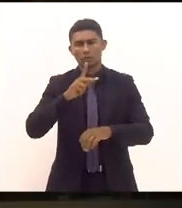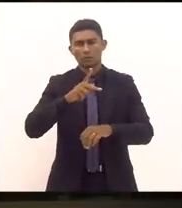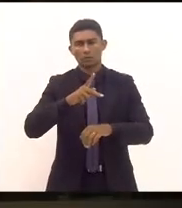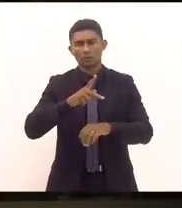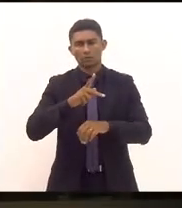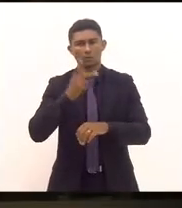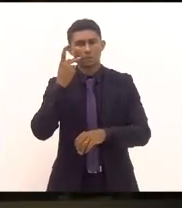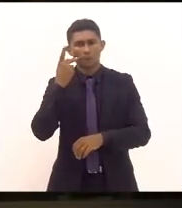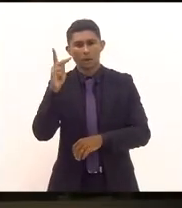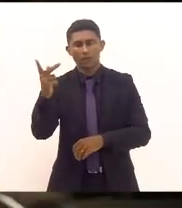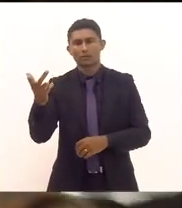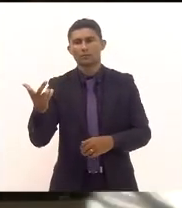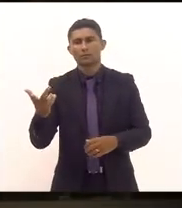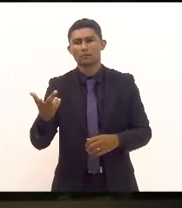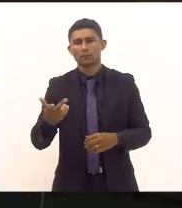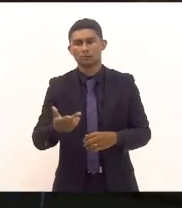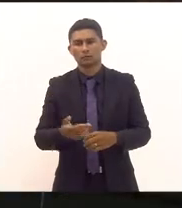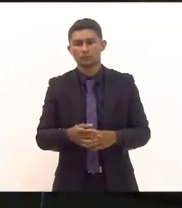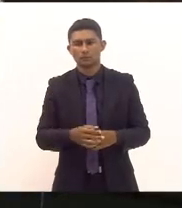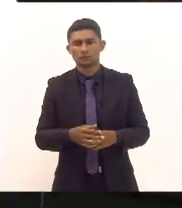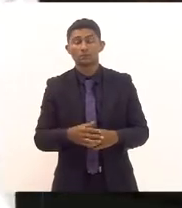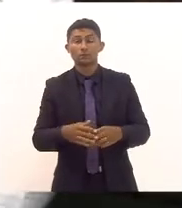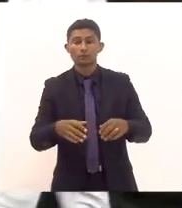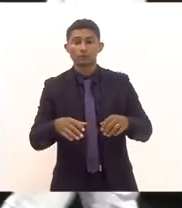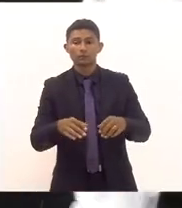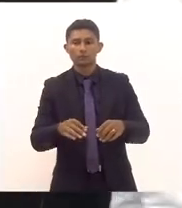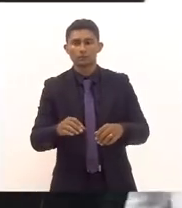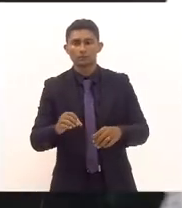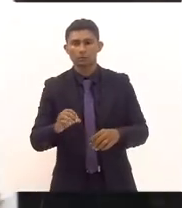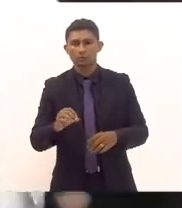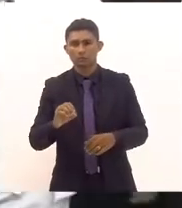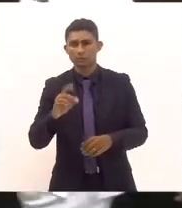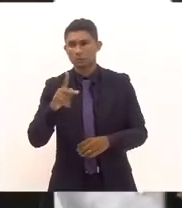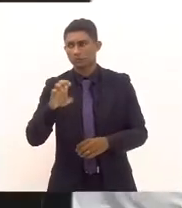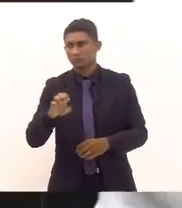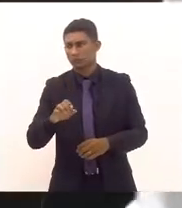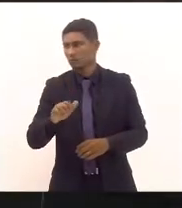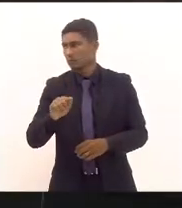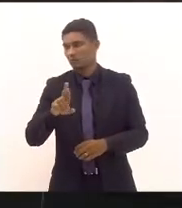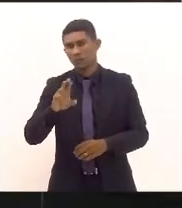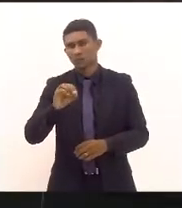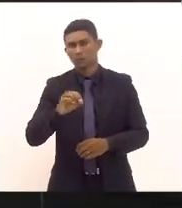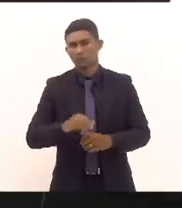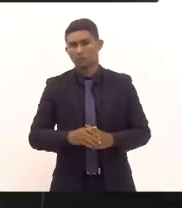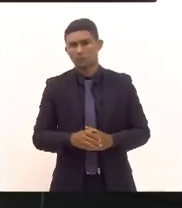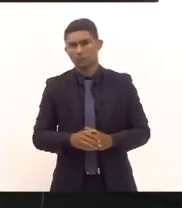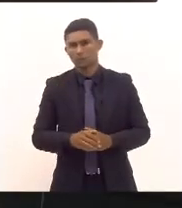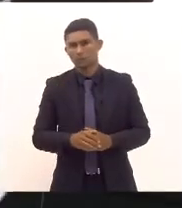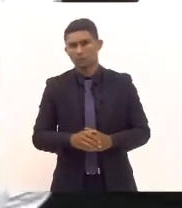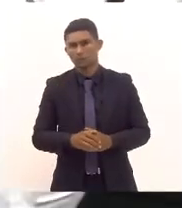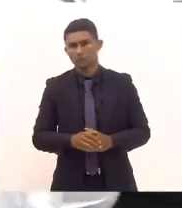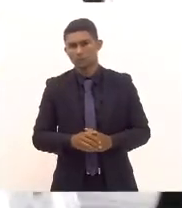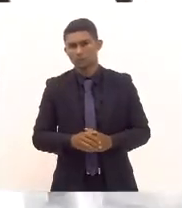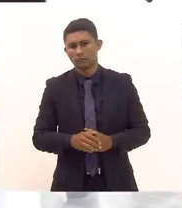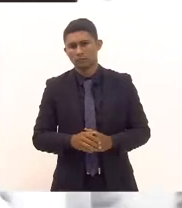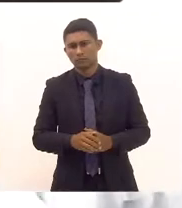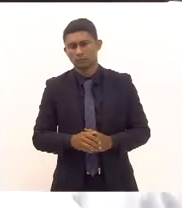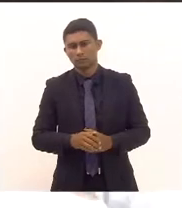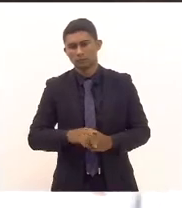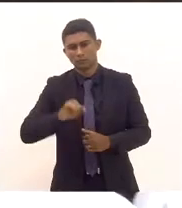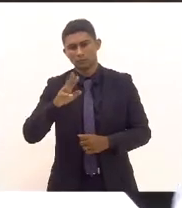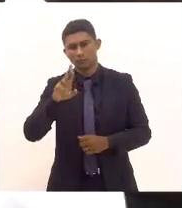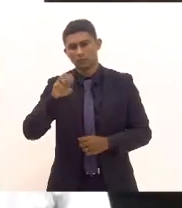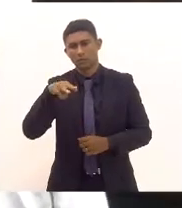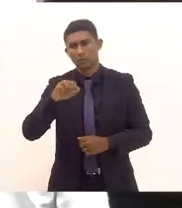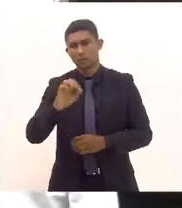mãos ou fa irão querer ok ok ok ar ou que a Jurema A Árvore